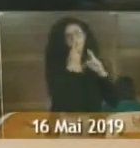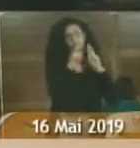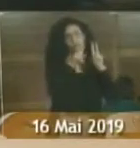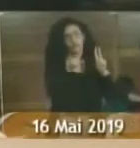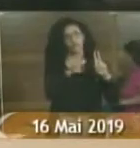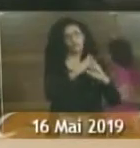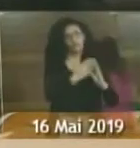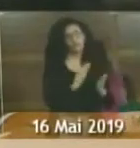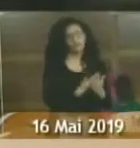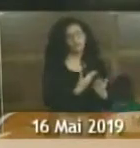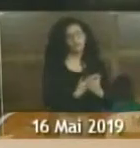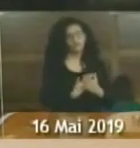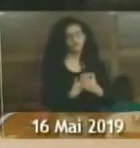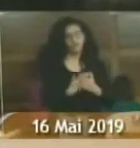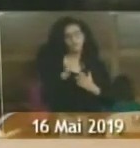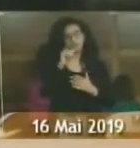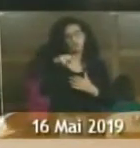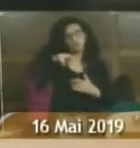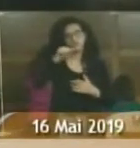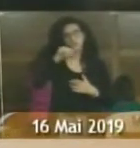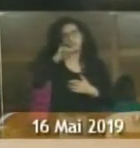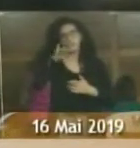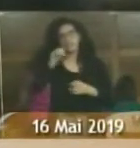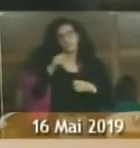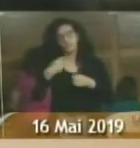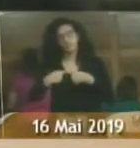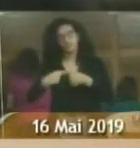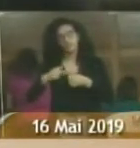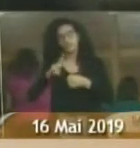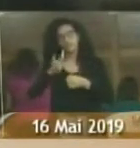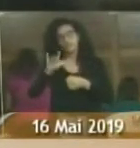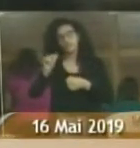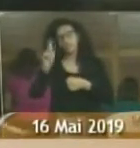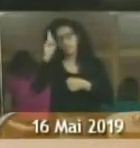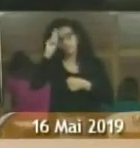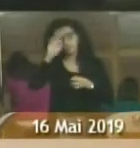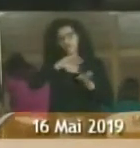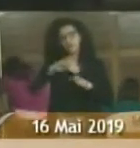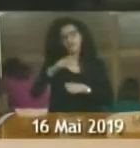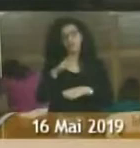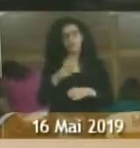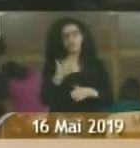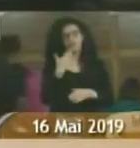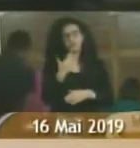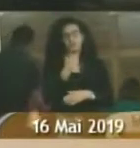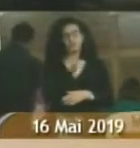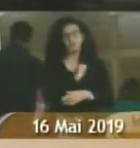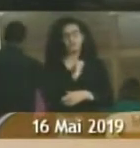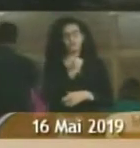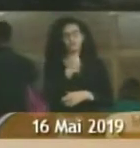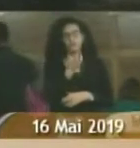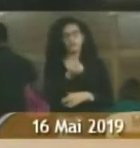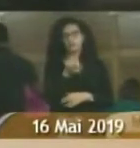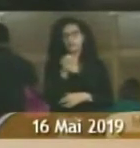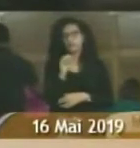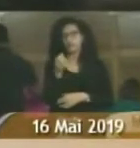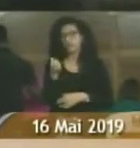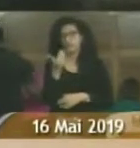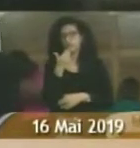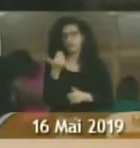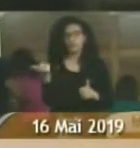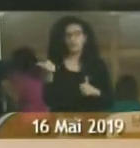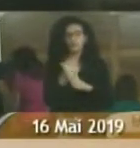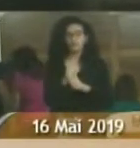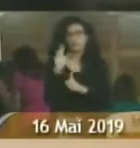estudam na Escola Municipal Inácio Doring, bairro Vila Histórica de Mambucaba. Indicação número 606, indicando ao prefeito municipal a substituição das